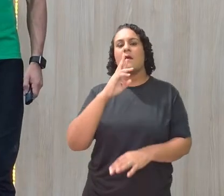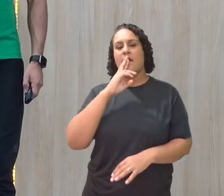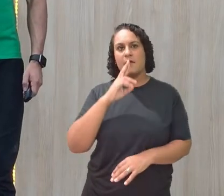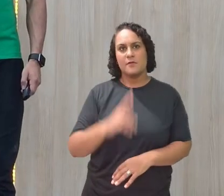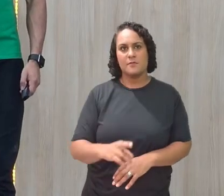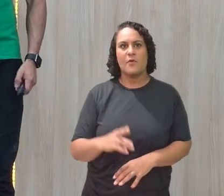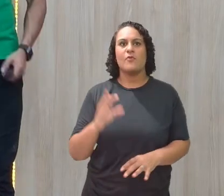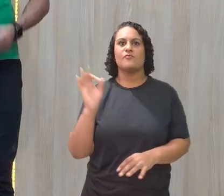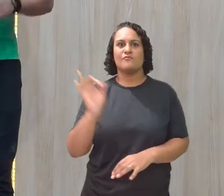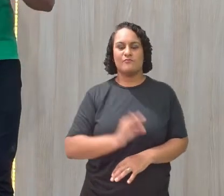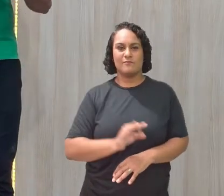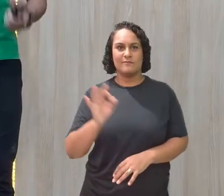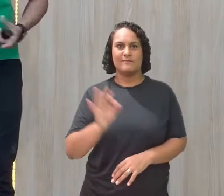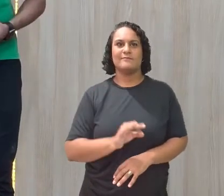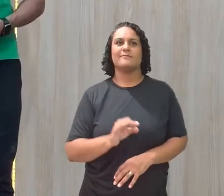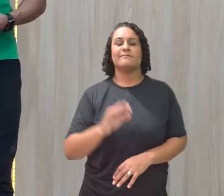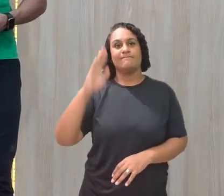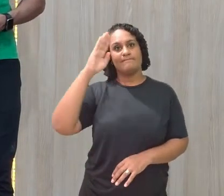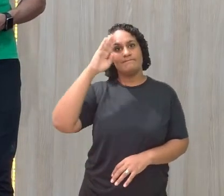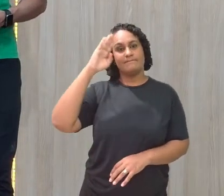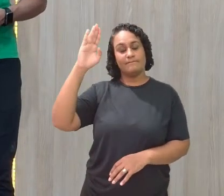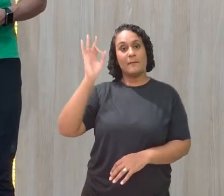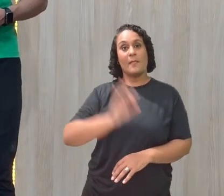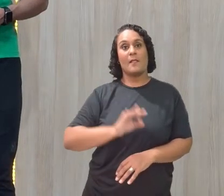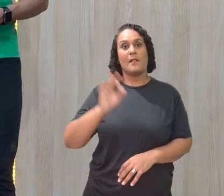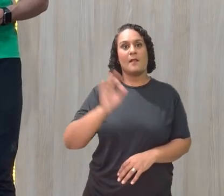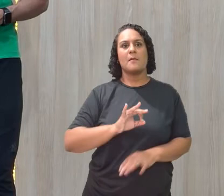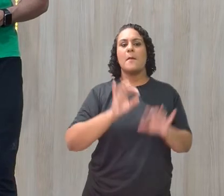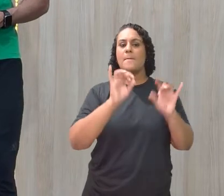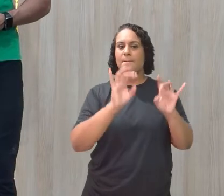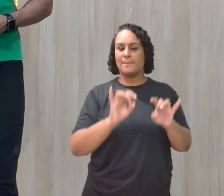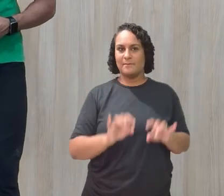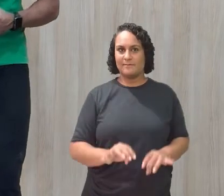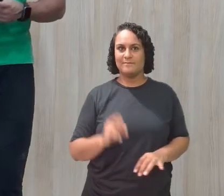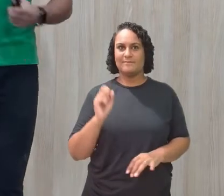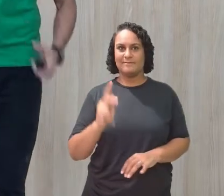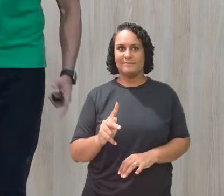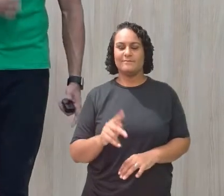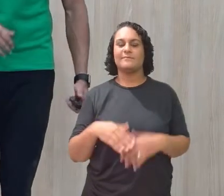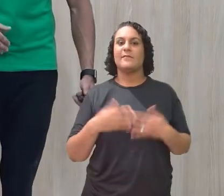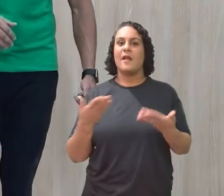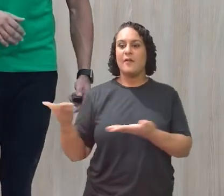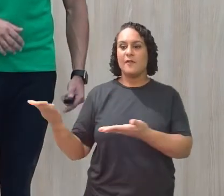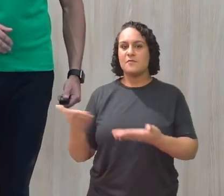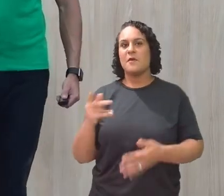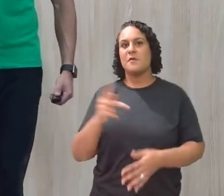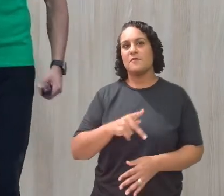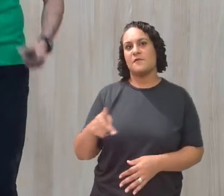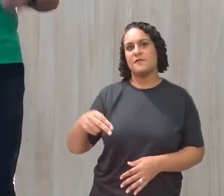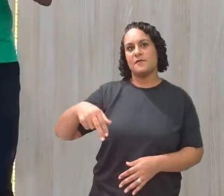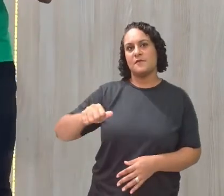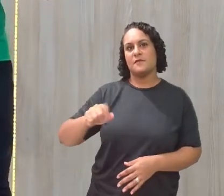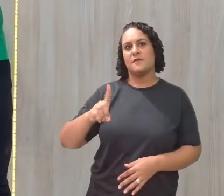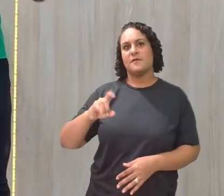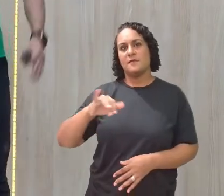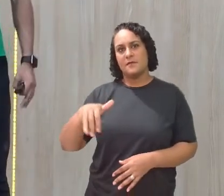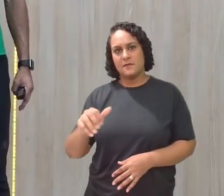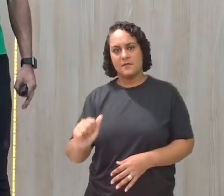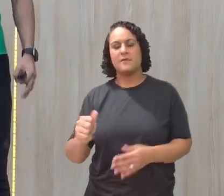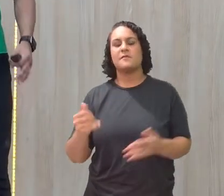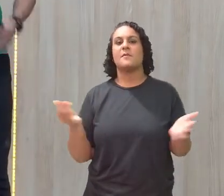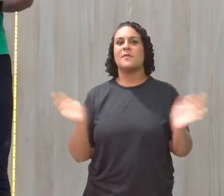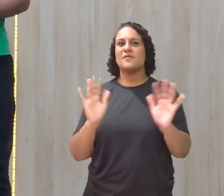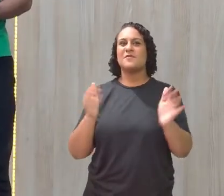determinadas porcentagens, principalmente as porcentagens especiais, certo? Vou passar a palavra para a professora Nádia para ela se despedir de